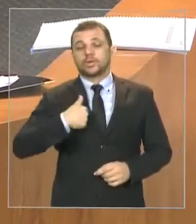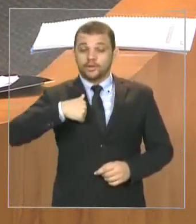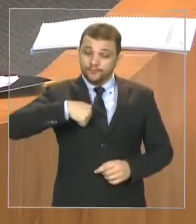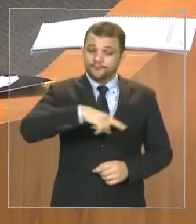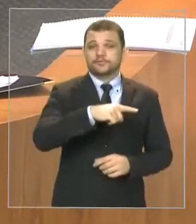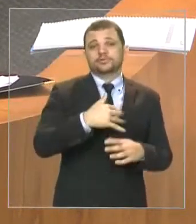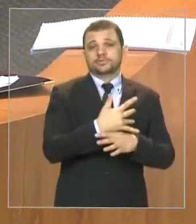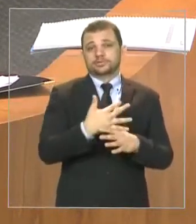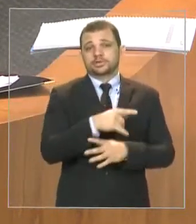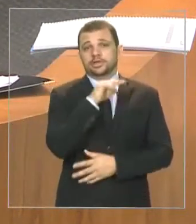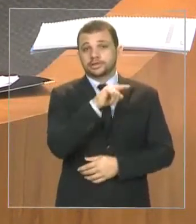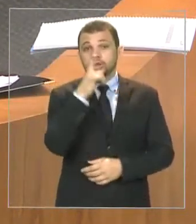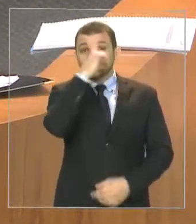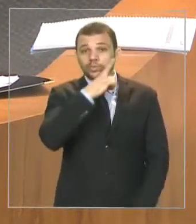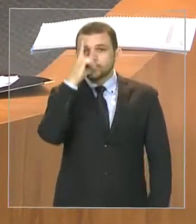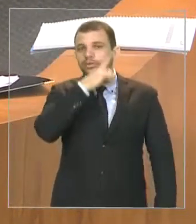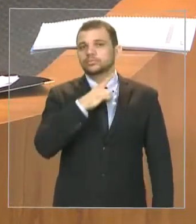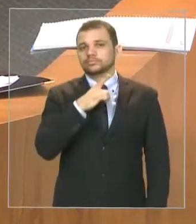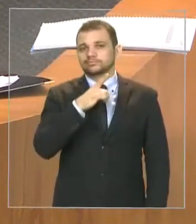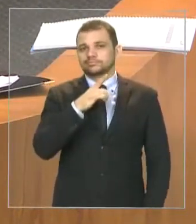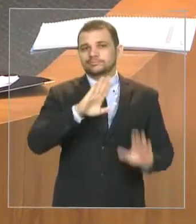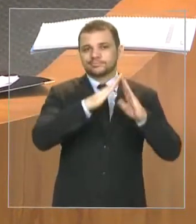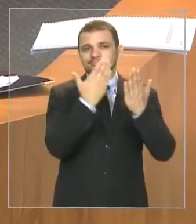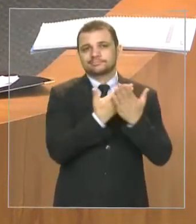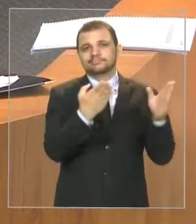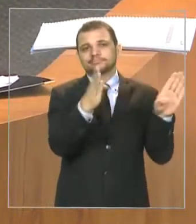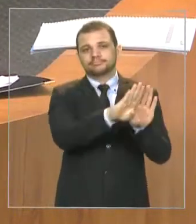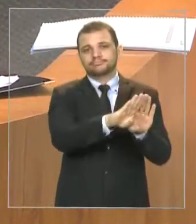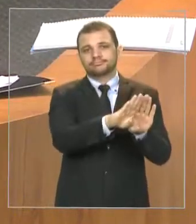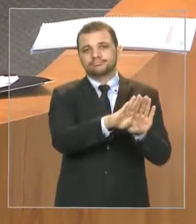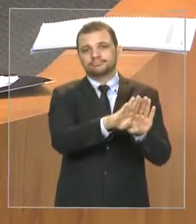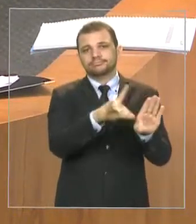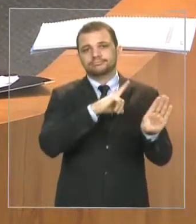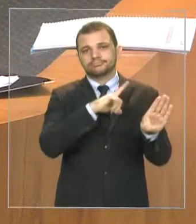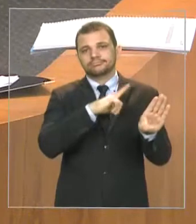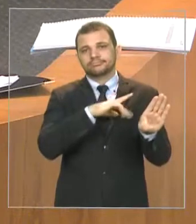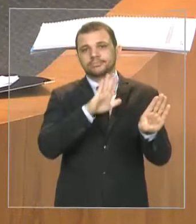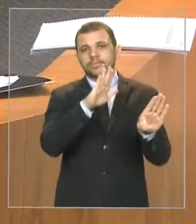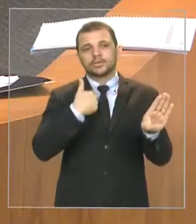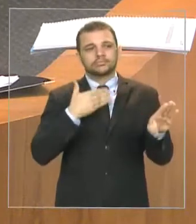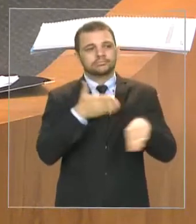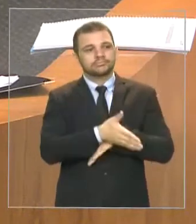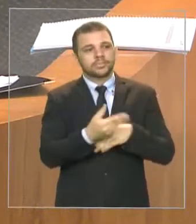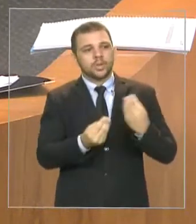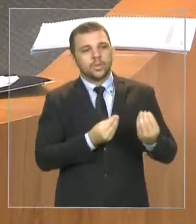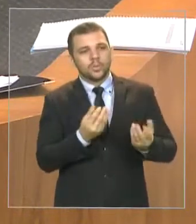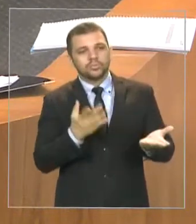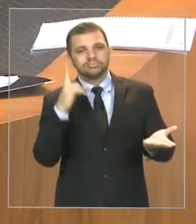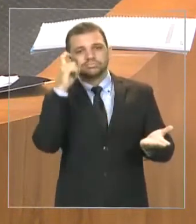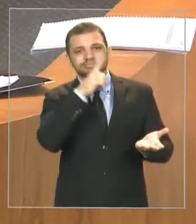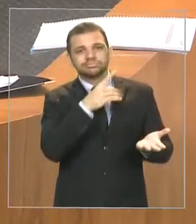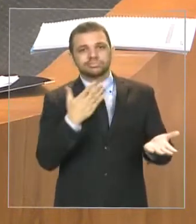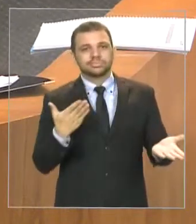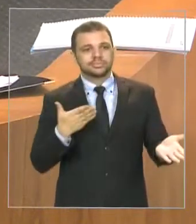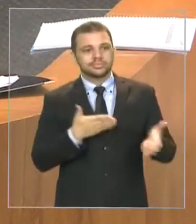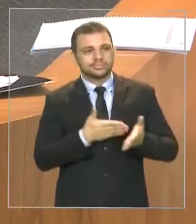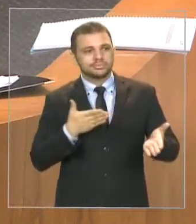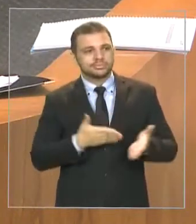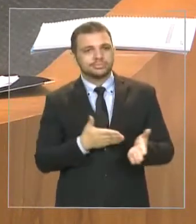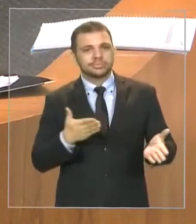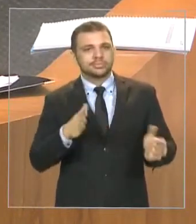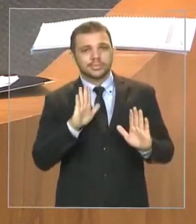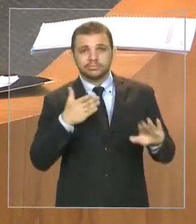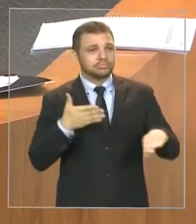a escola estava fechada, mas eu não tive dificuldade em entrar na escola reformada do governo Flávio Dino. Na escola reformada do governo Flávio